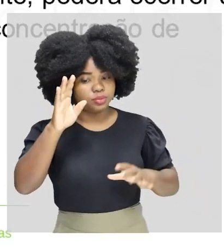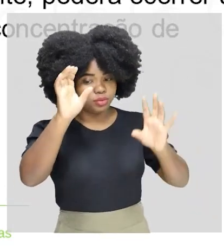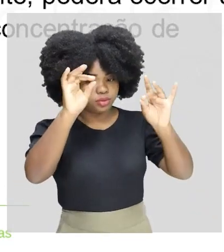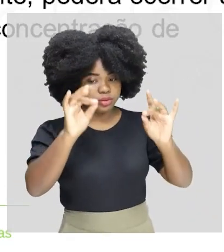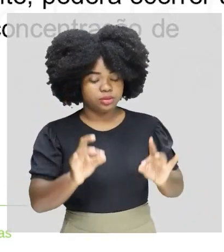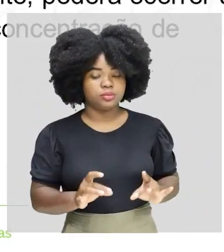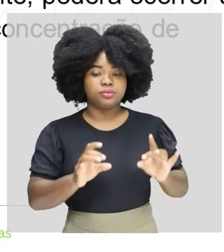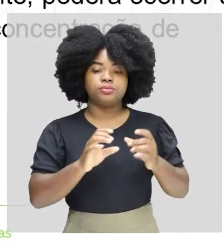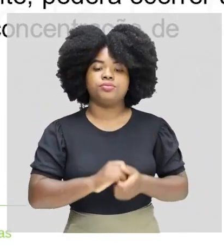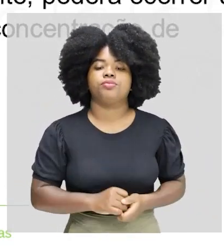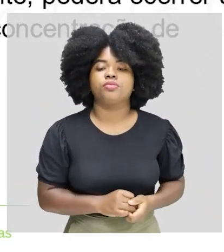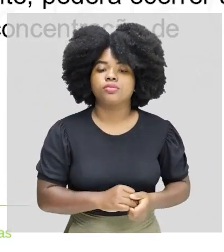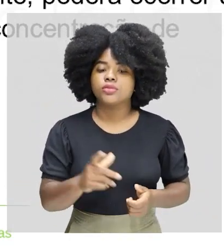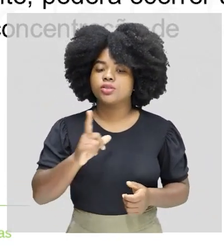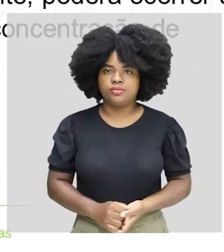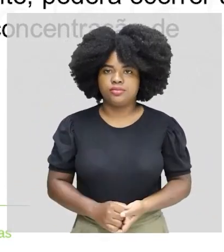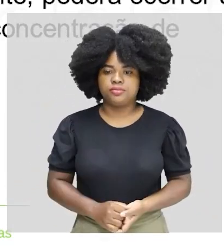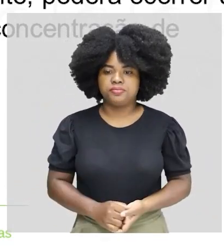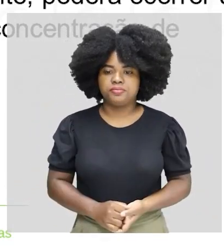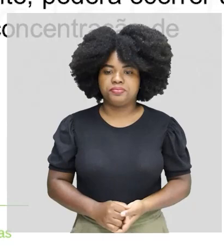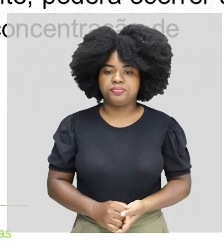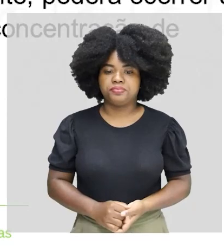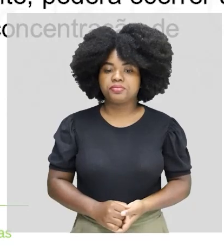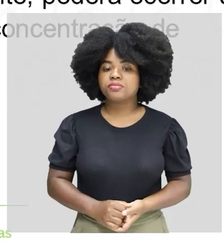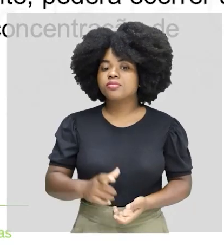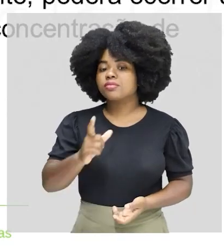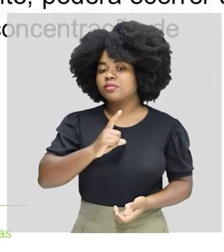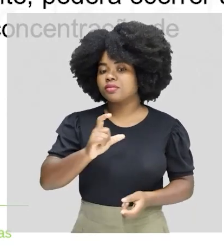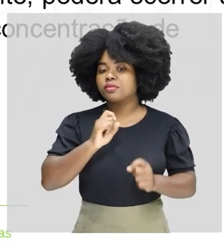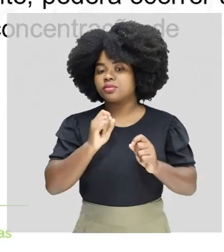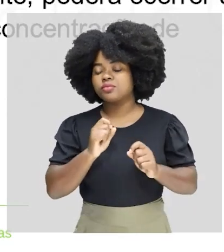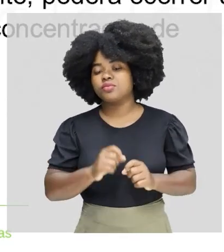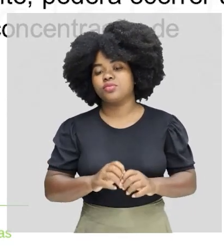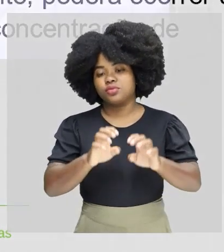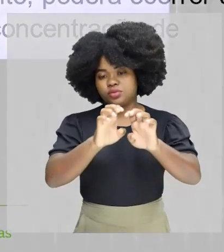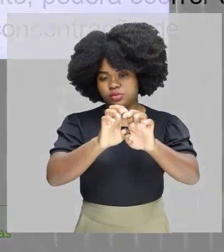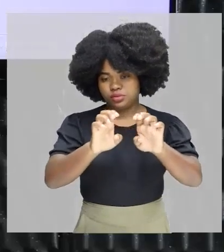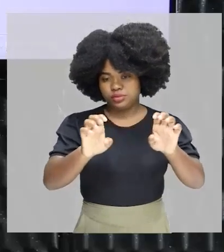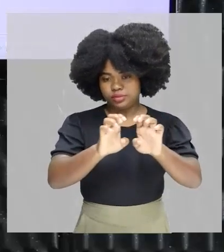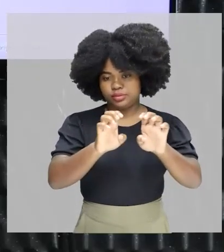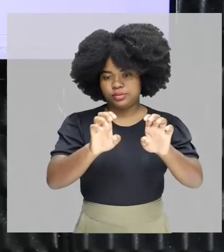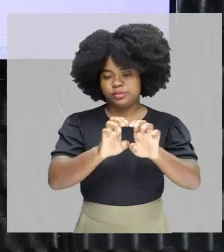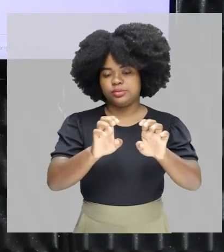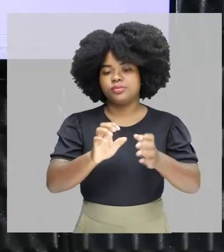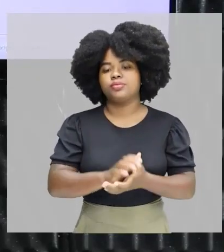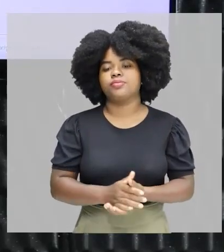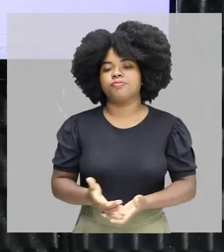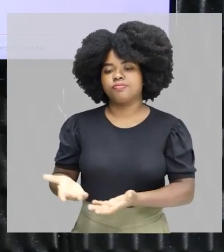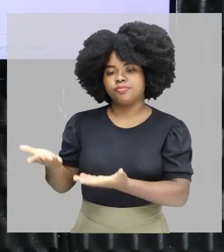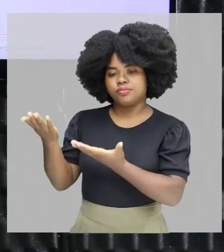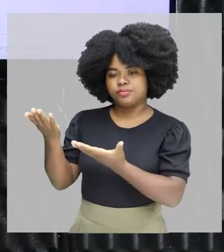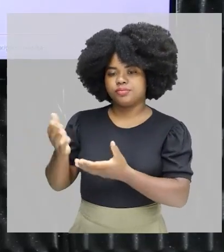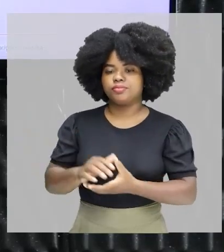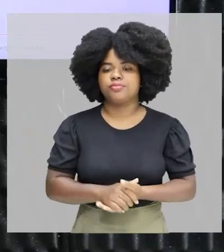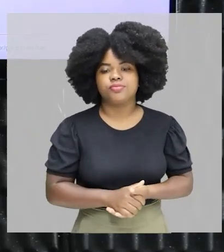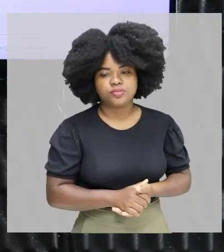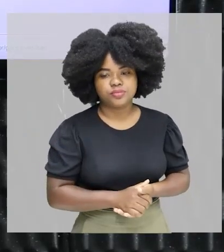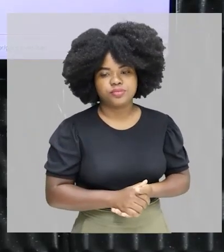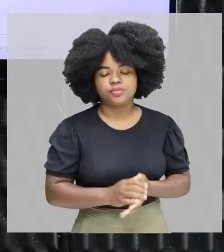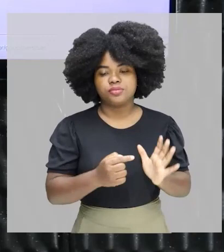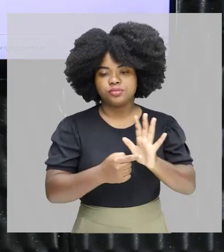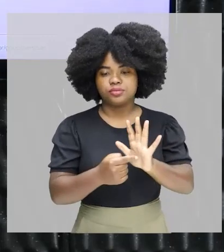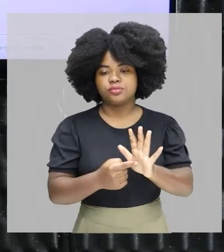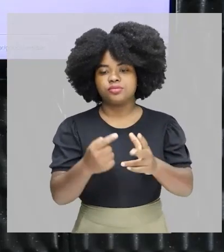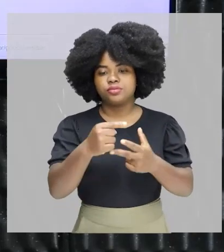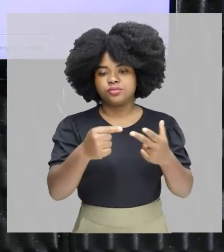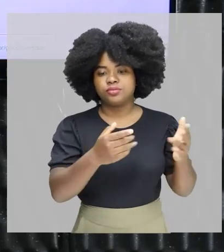detalhes. Então, nós temos aqui a reação que indica, que mostra esses dois processos, tudo bem? Bom,